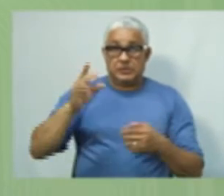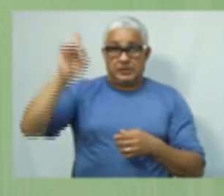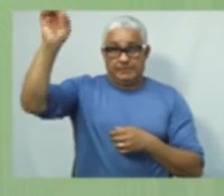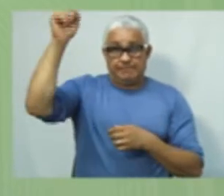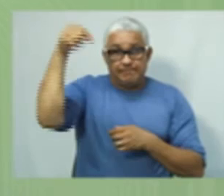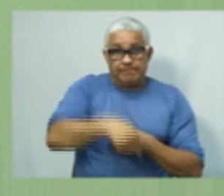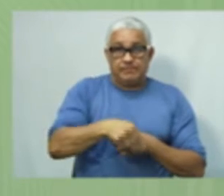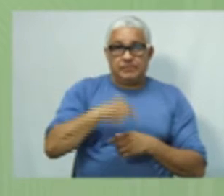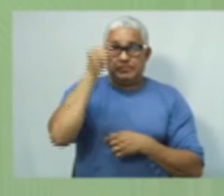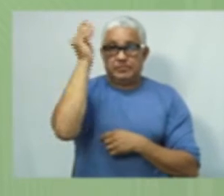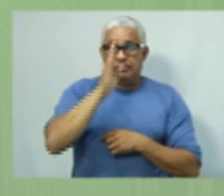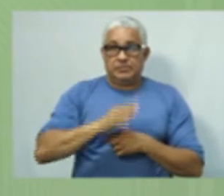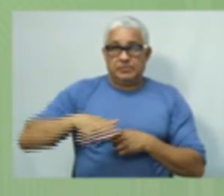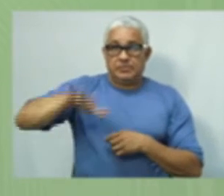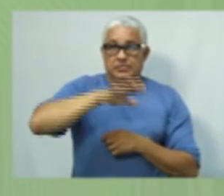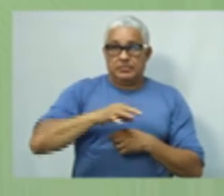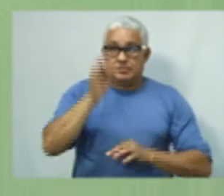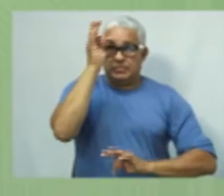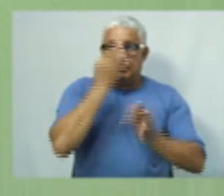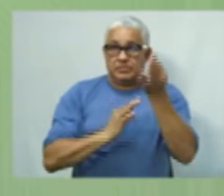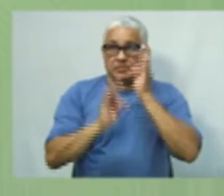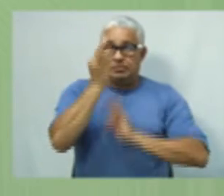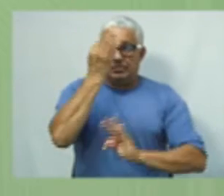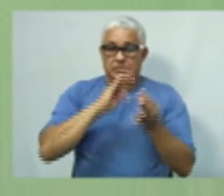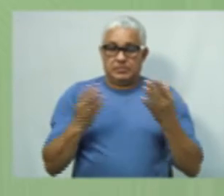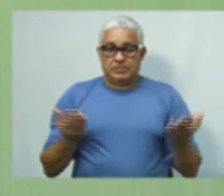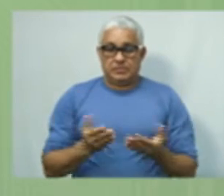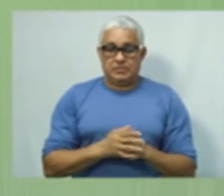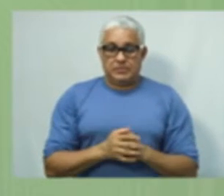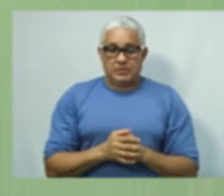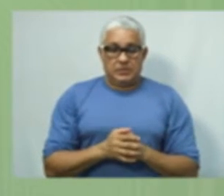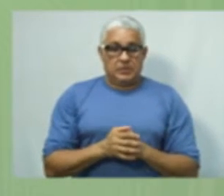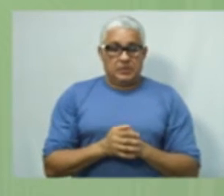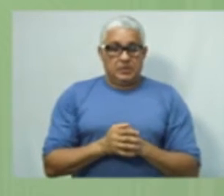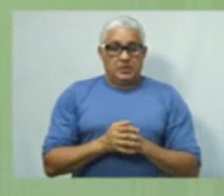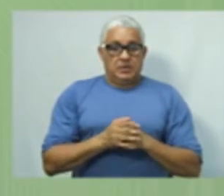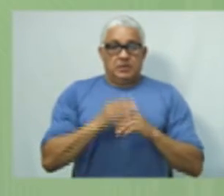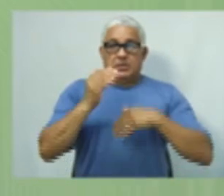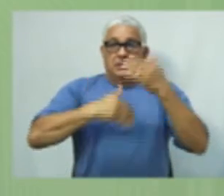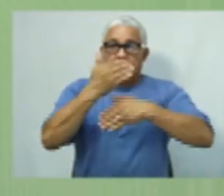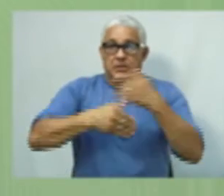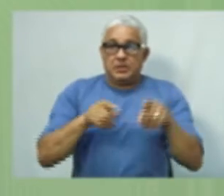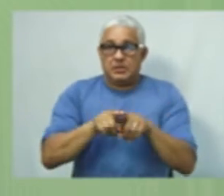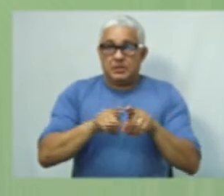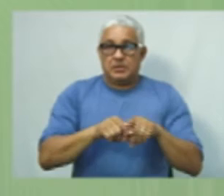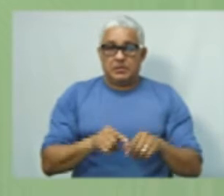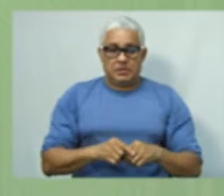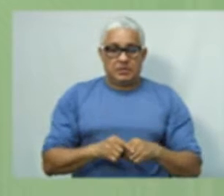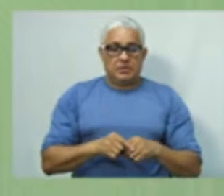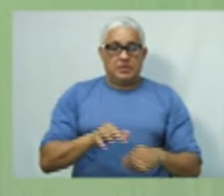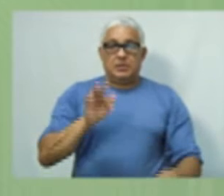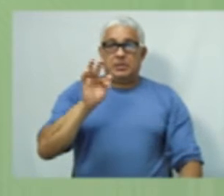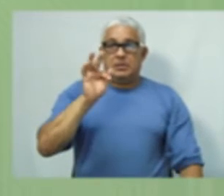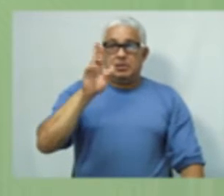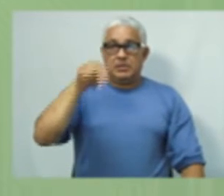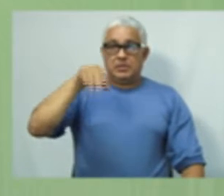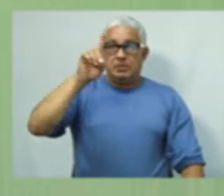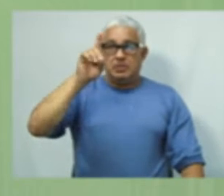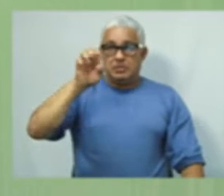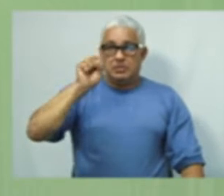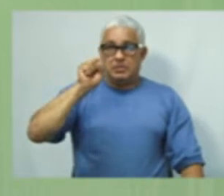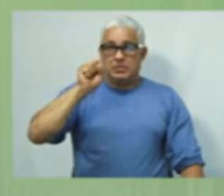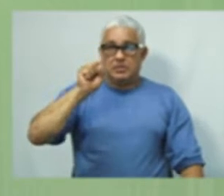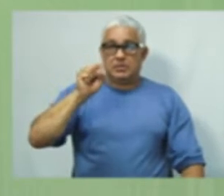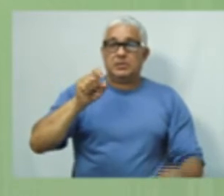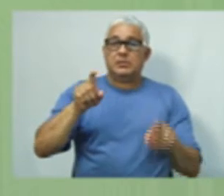total, principalmente na área de tecnologia. Aceleradora, fundo de investimento. E nós temos, lógico,